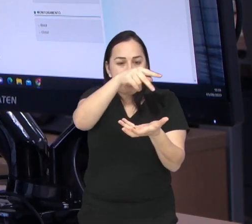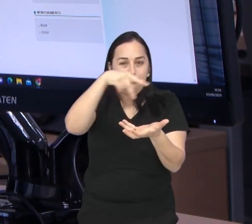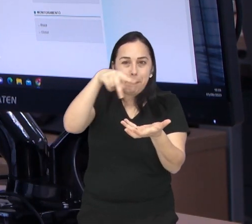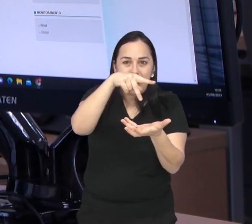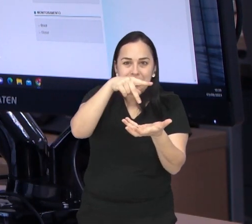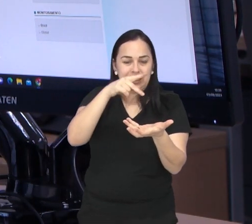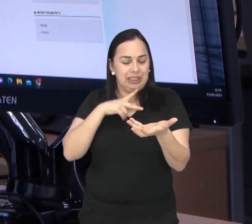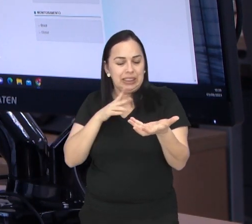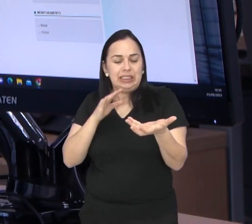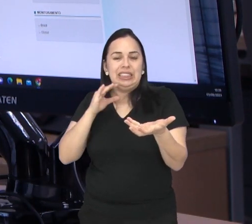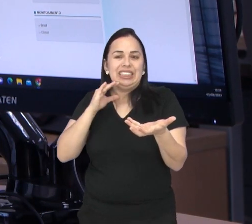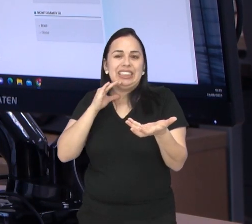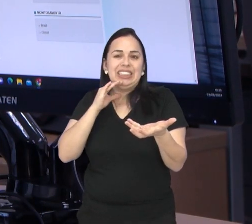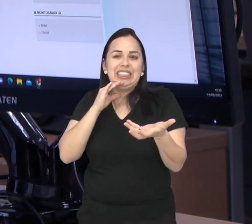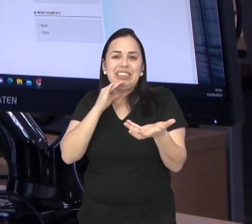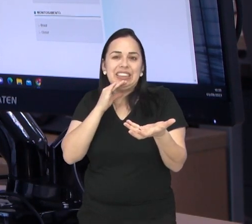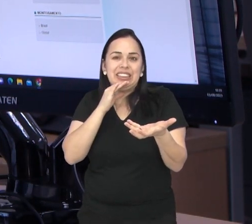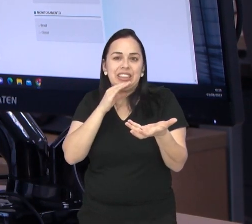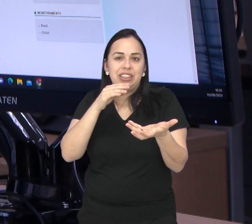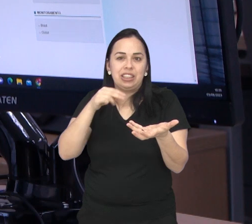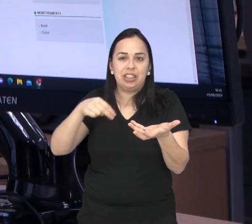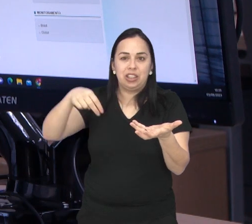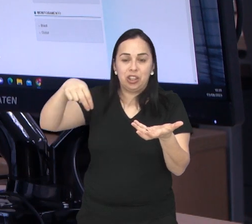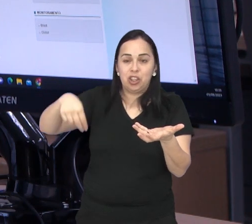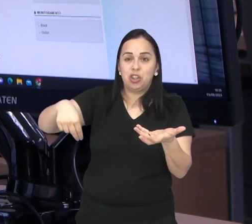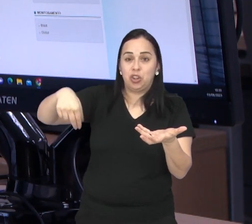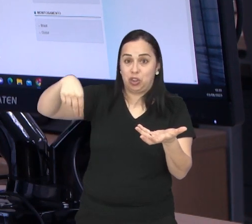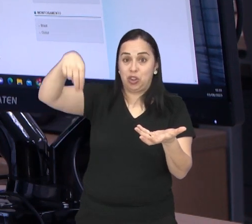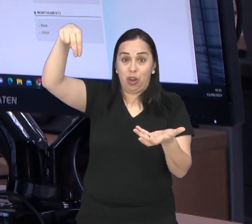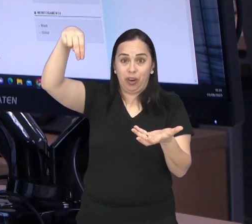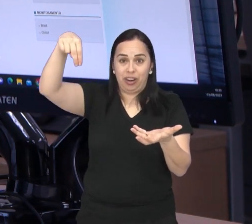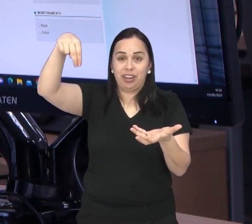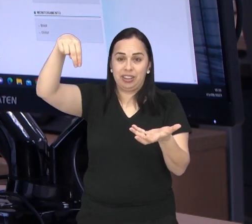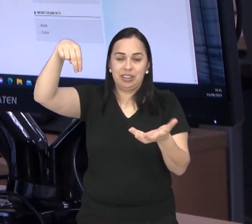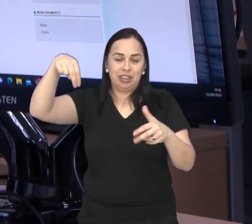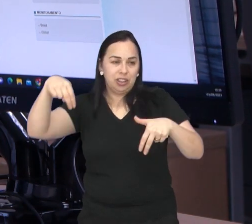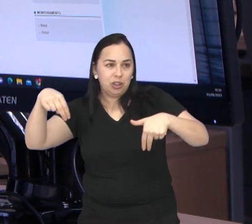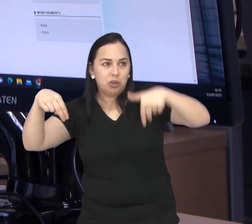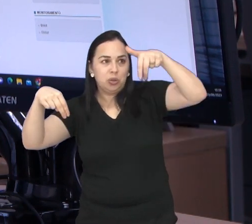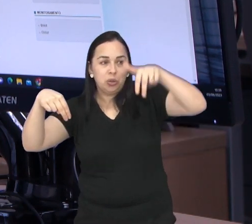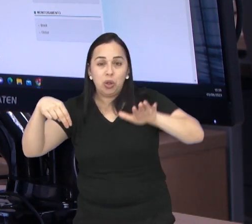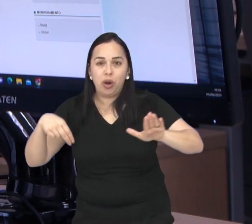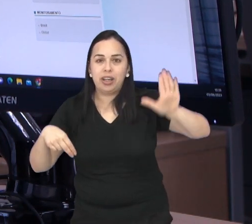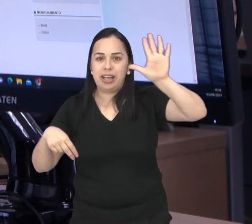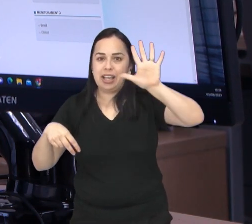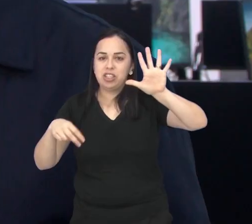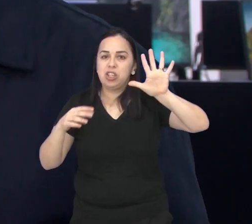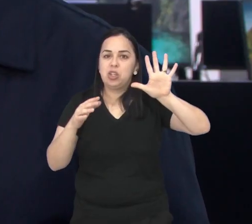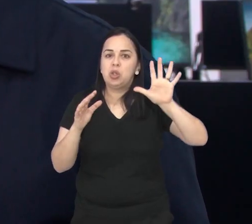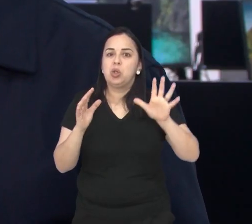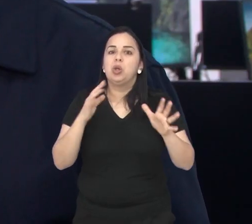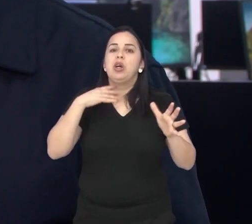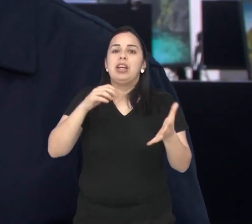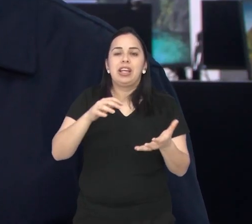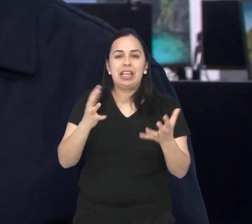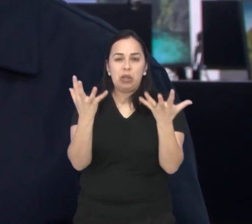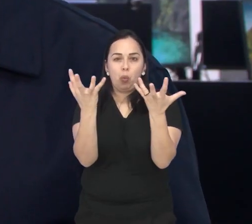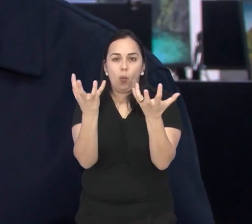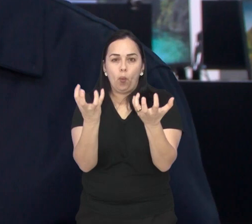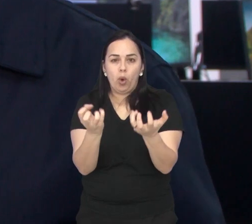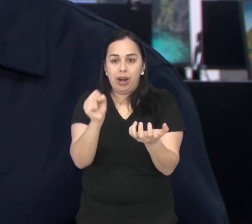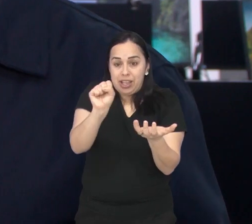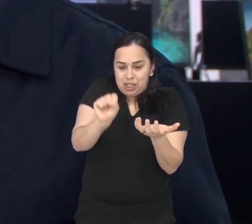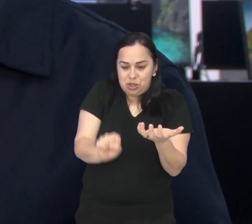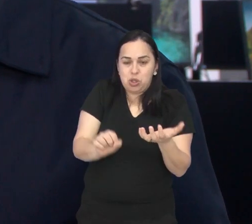mais quente. Ele também pode provocar seca no norte e no nordeste e chuva no sul. O fenômeno do El Niño